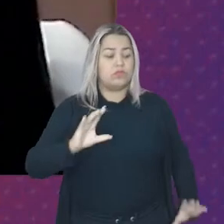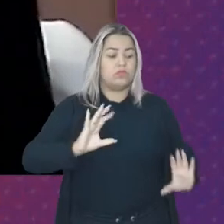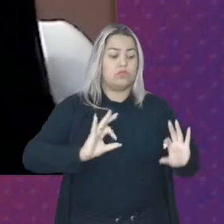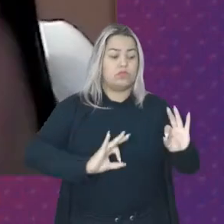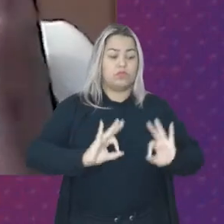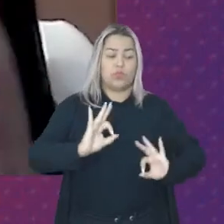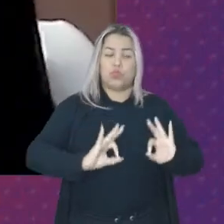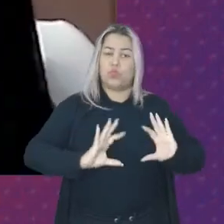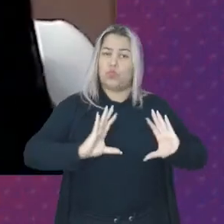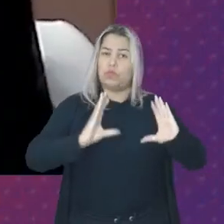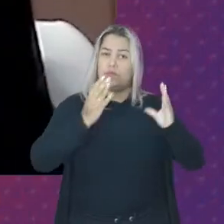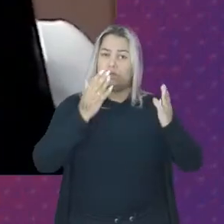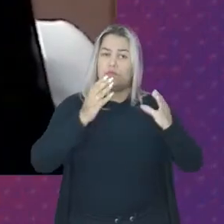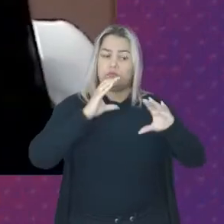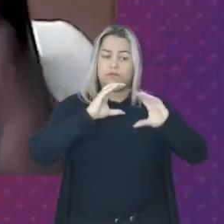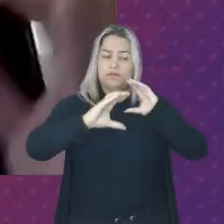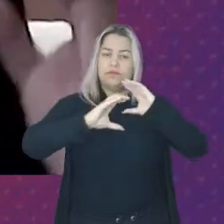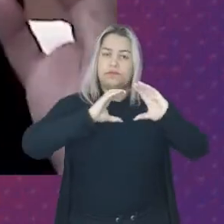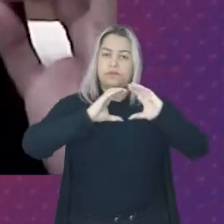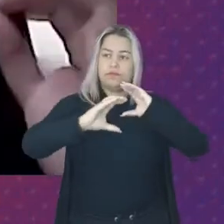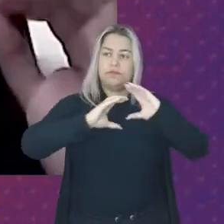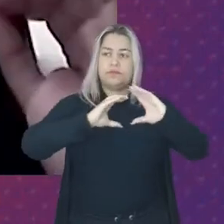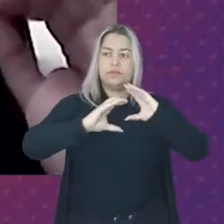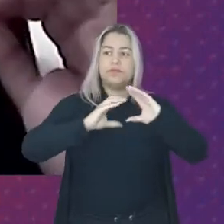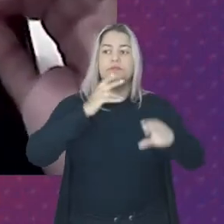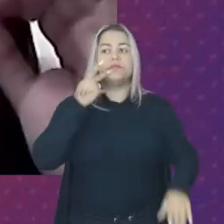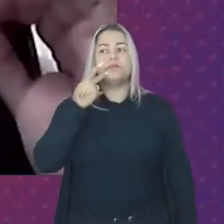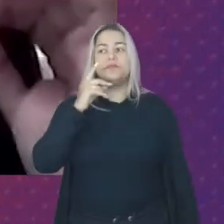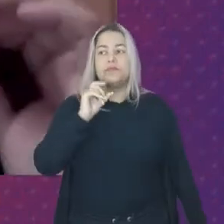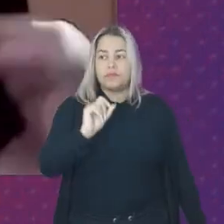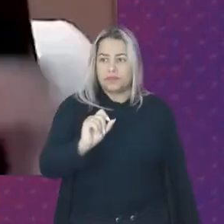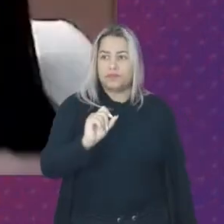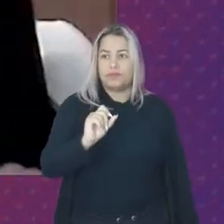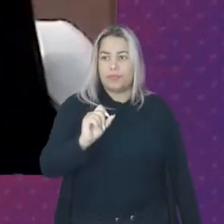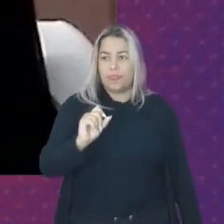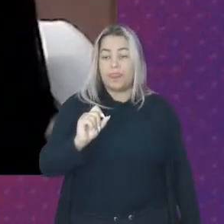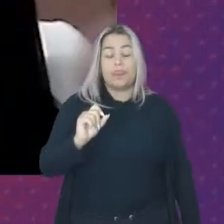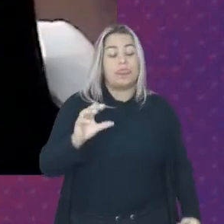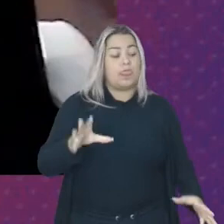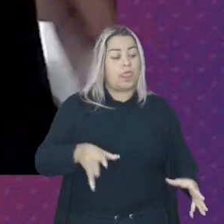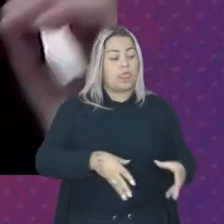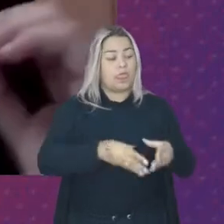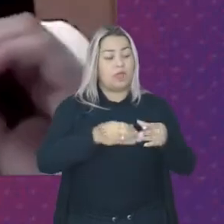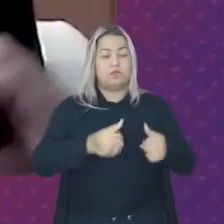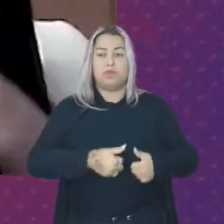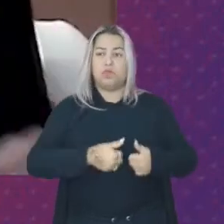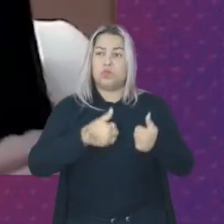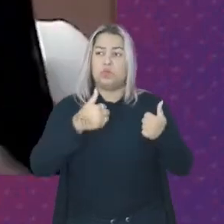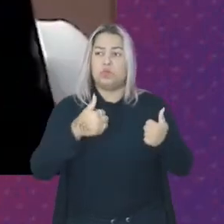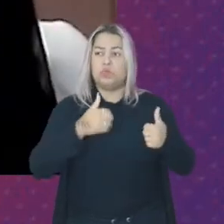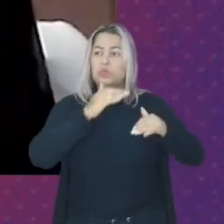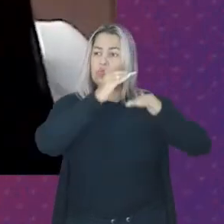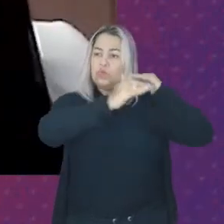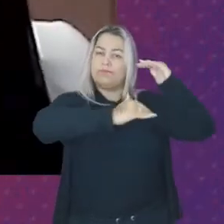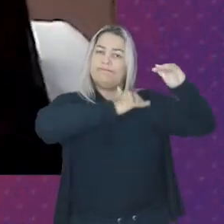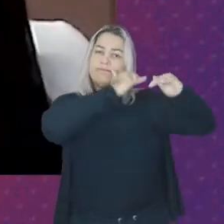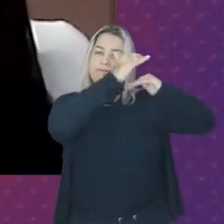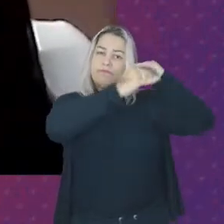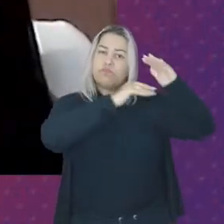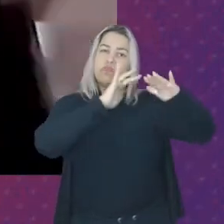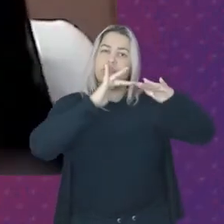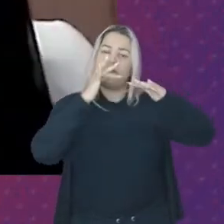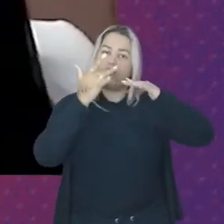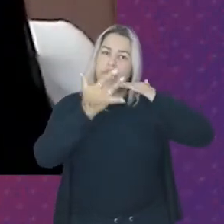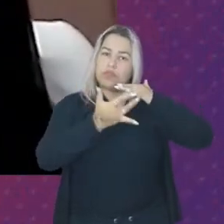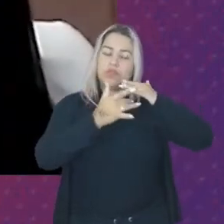evento, por exemplo. A comunicação, para que ela traga engajamento, para que ela traga crescimento para as redes